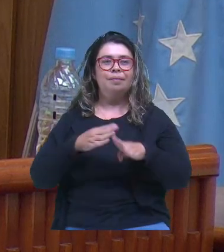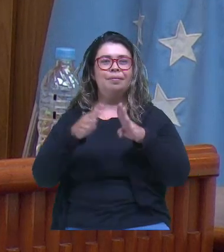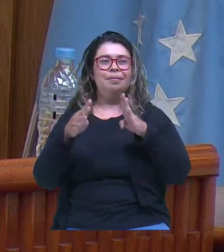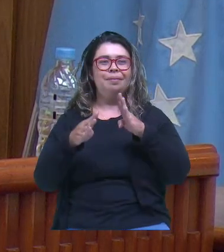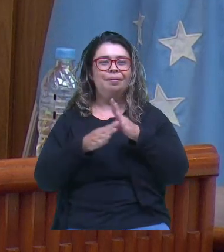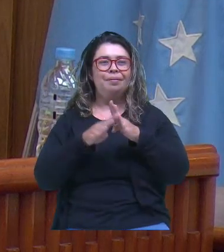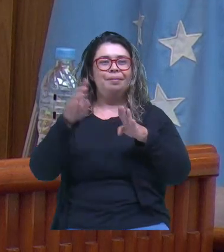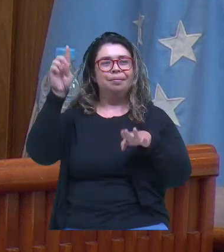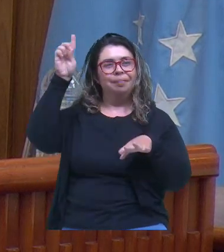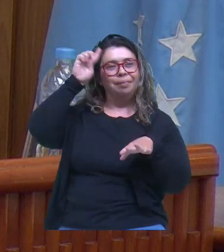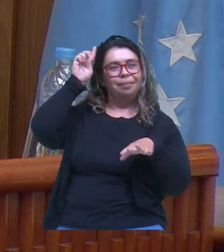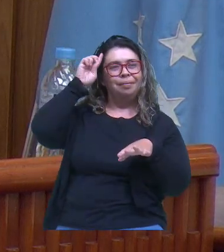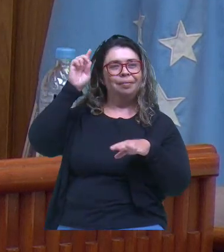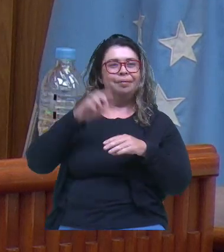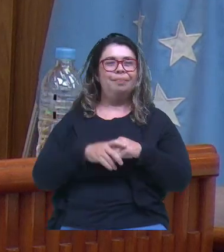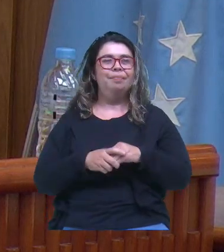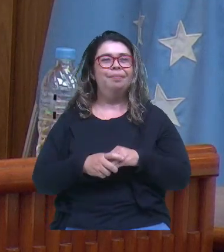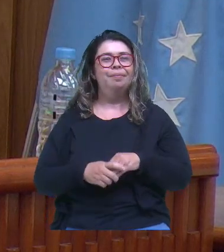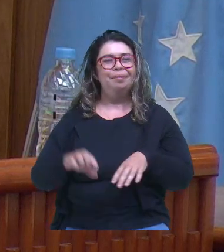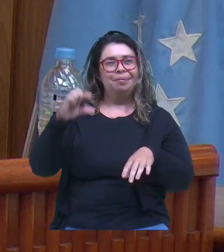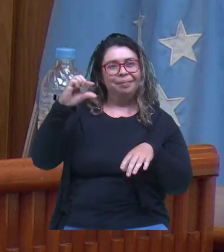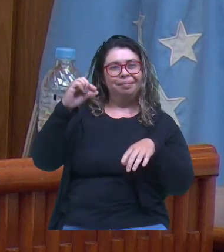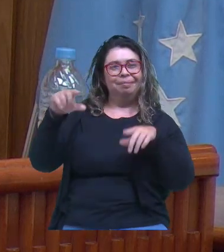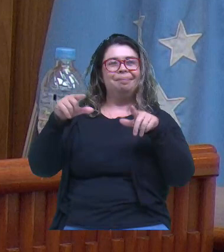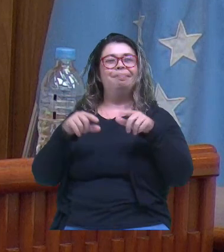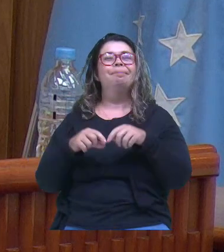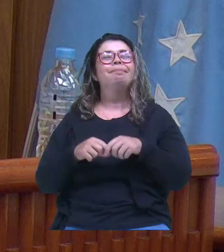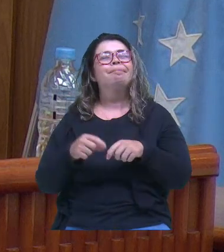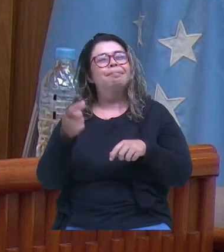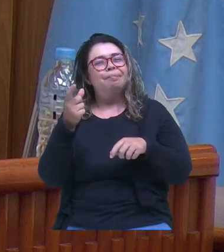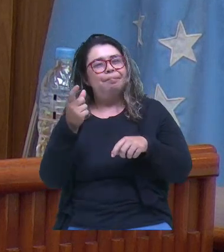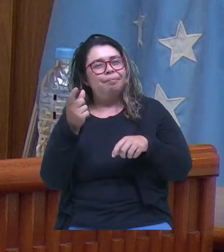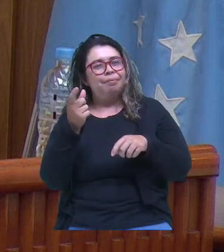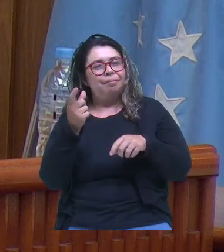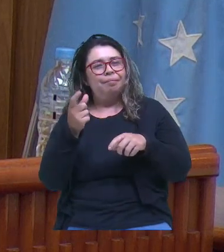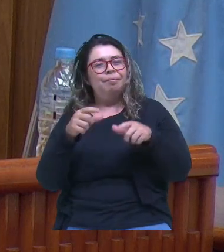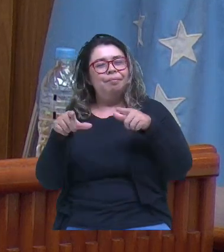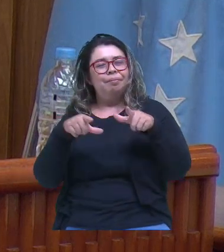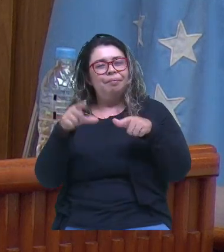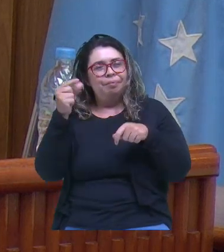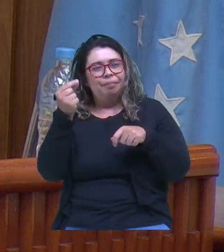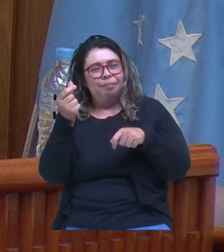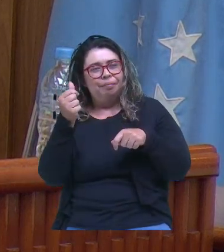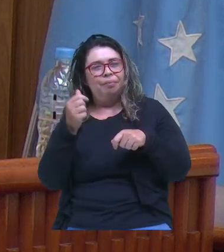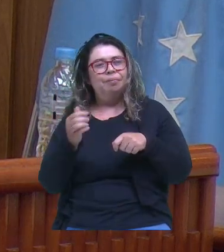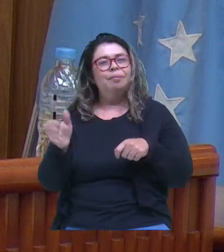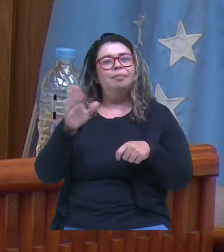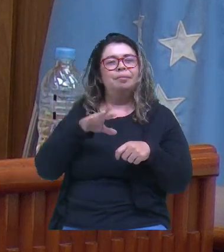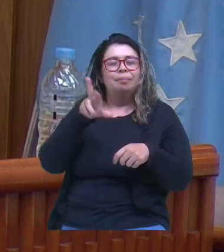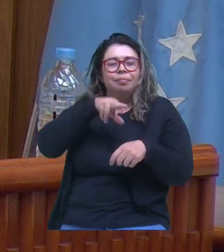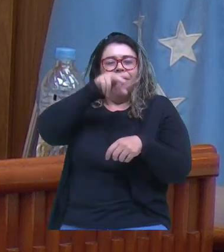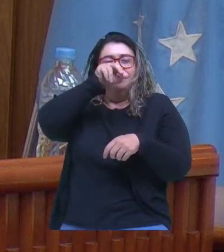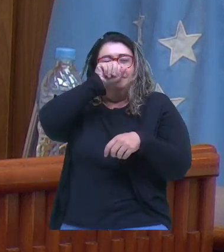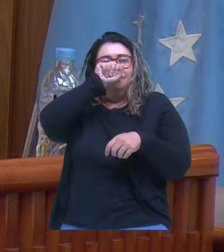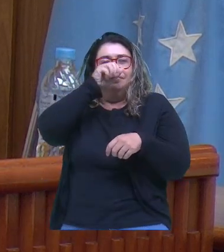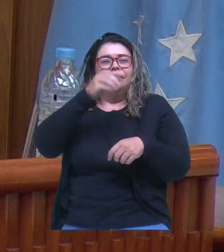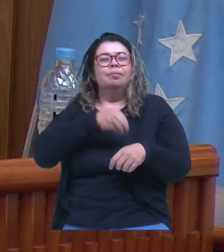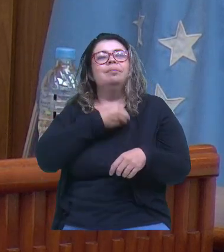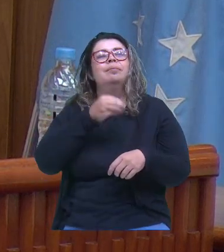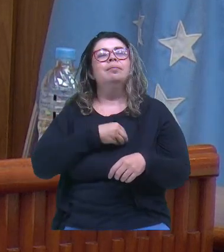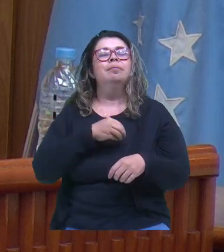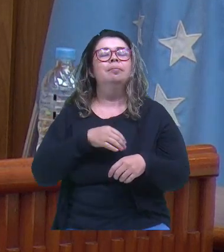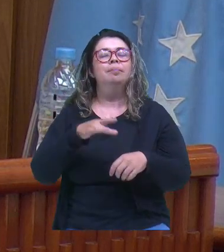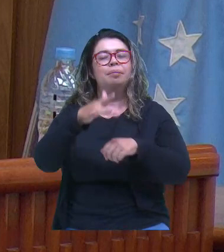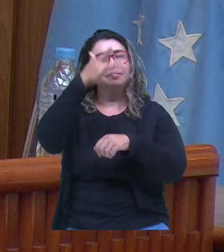com poucos recursos, para trazer um suspiro de vida para aquele que está